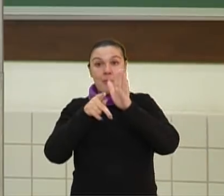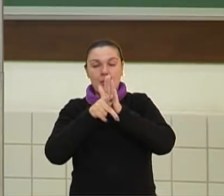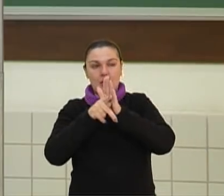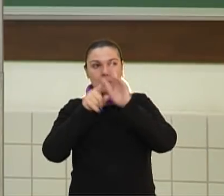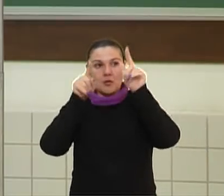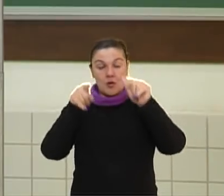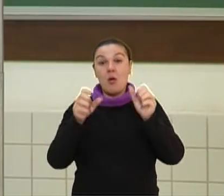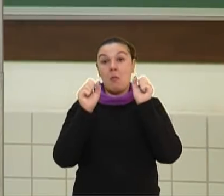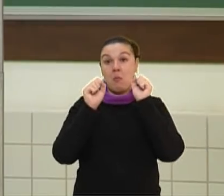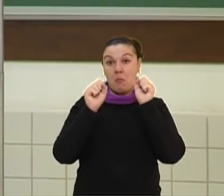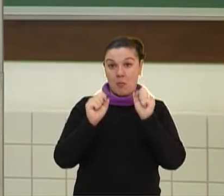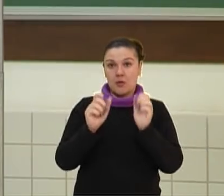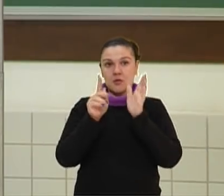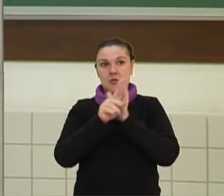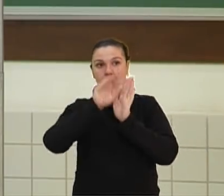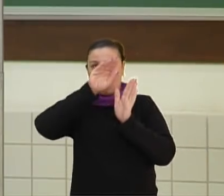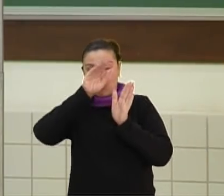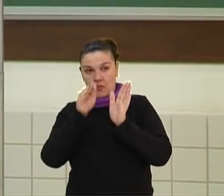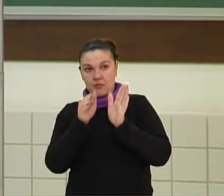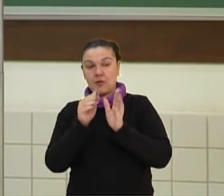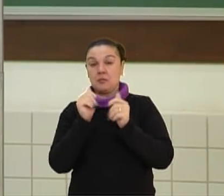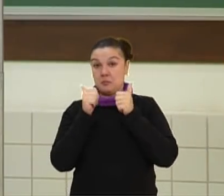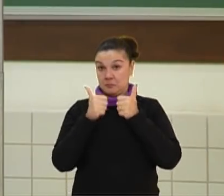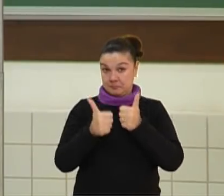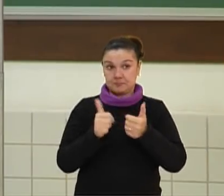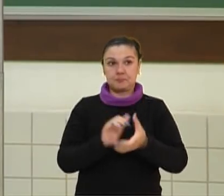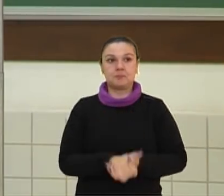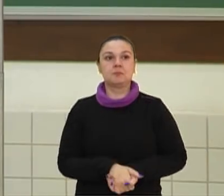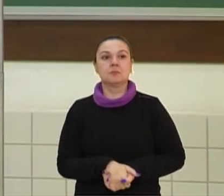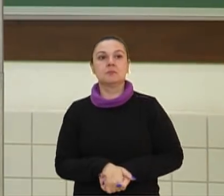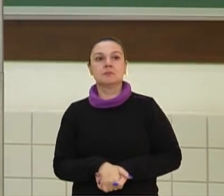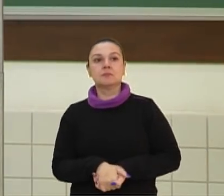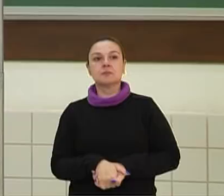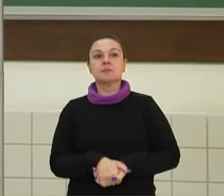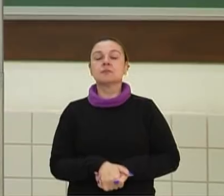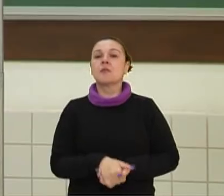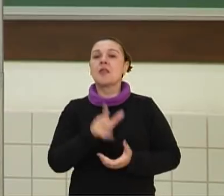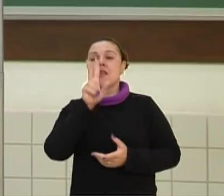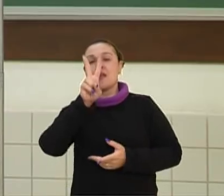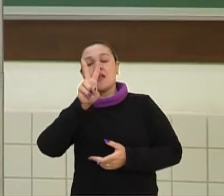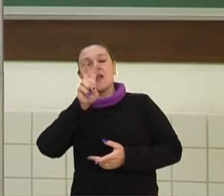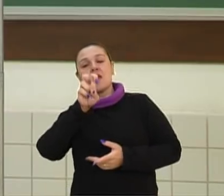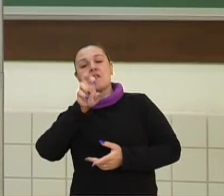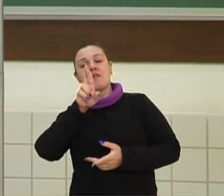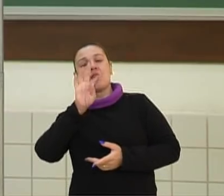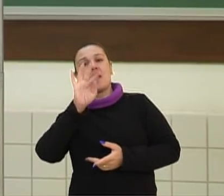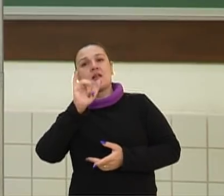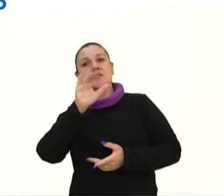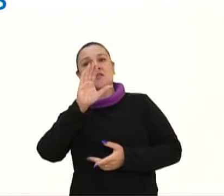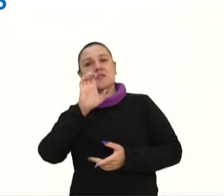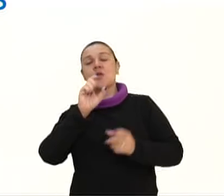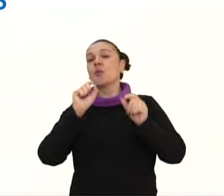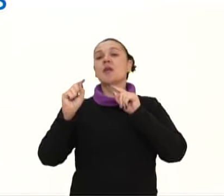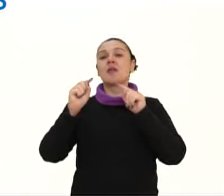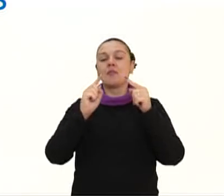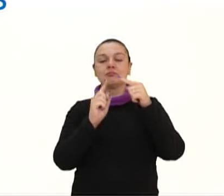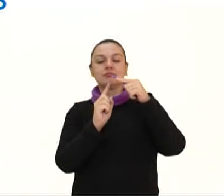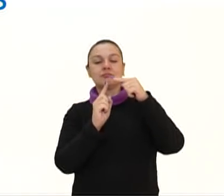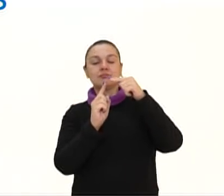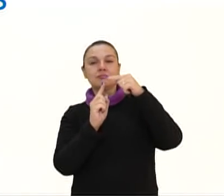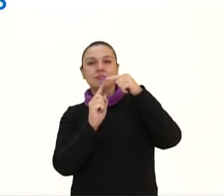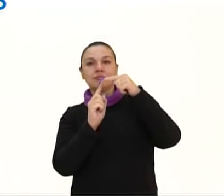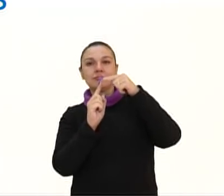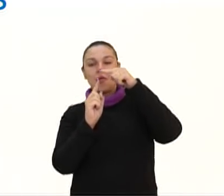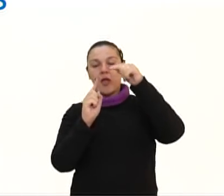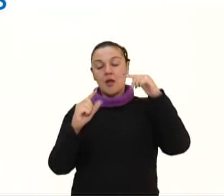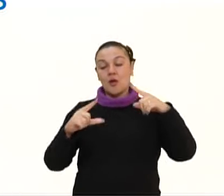também não convexo, mas nós vamos ver nessa aula o convexo. E o vértice? O que vem a ser um vértice? O vértice nada mais é do que